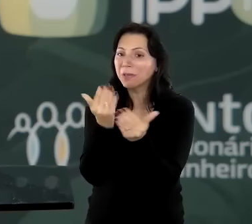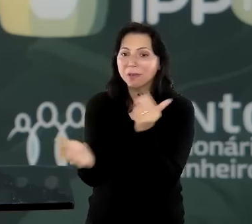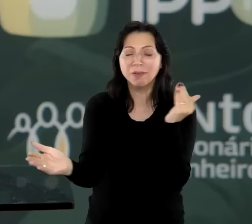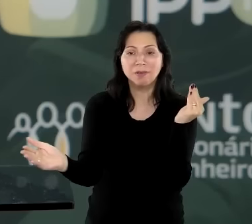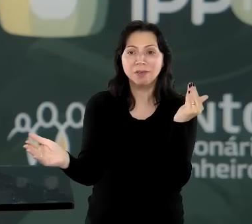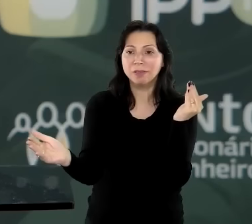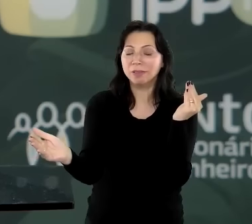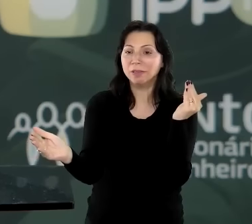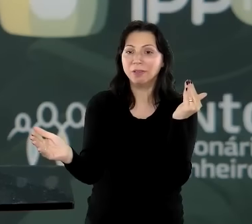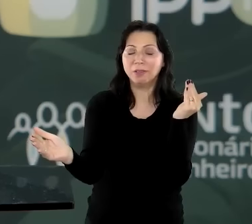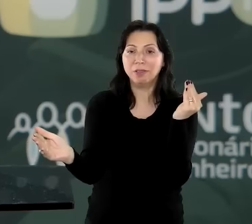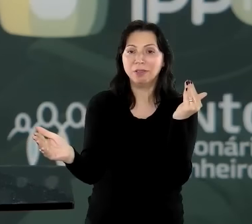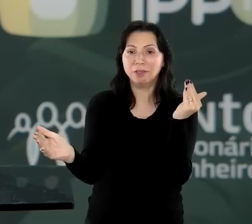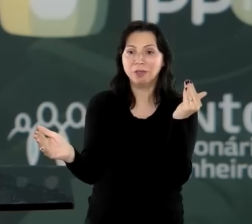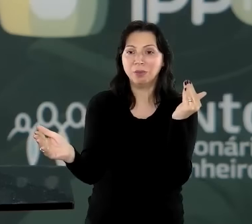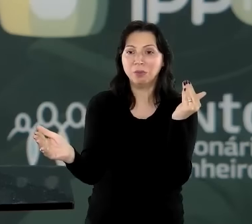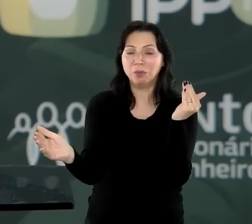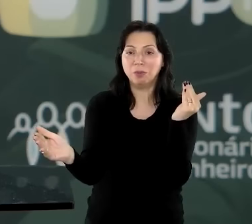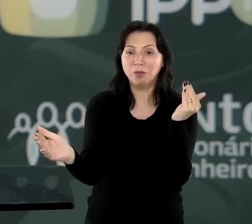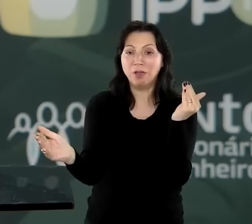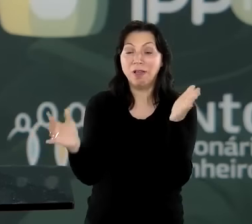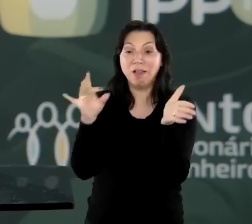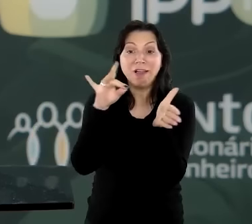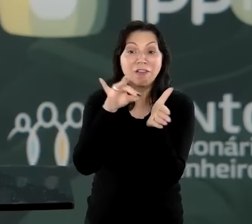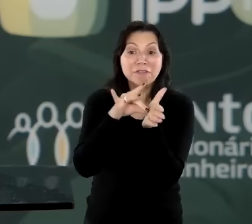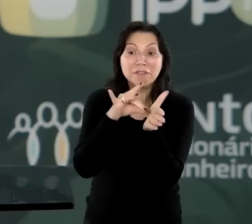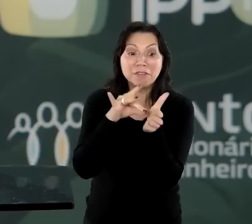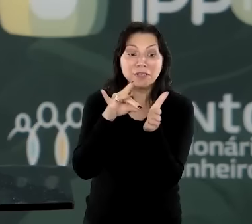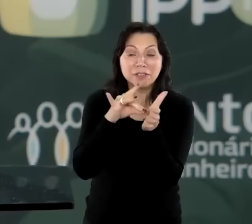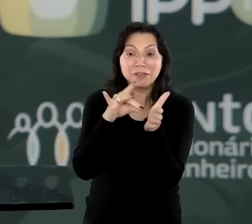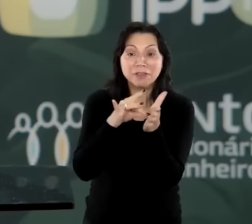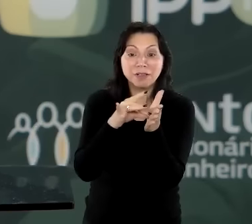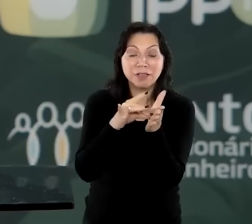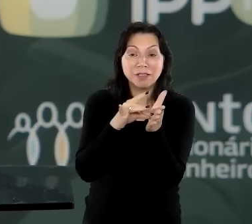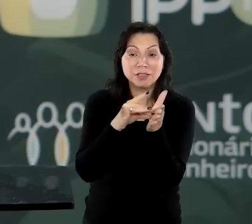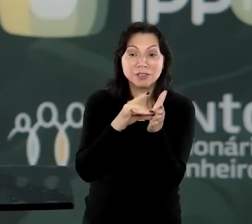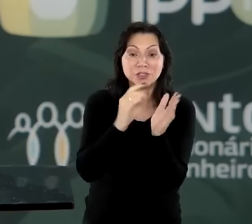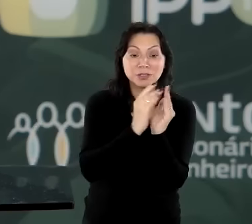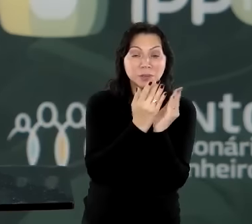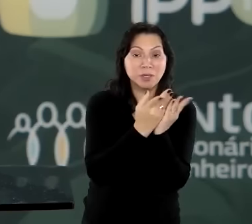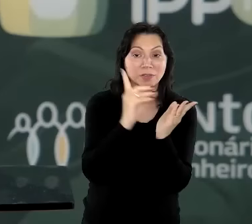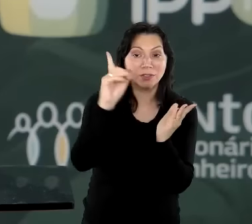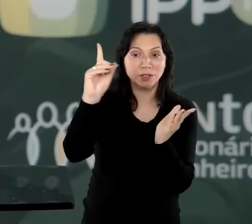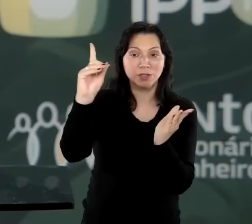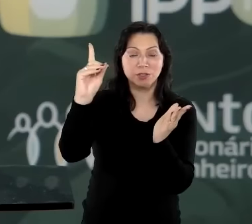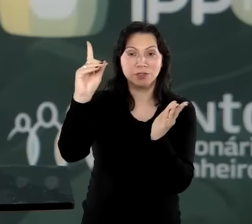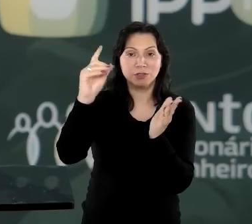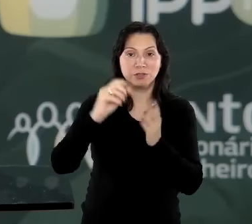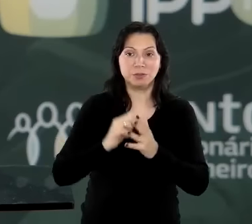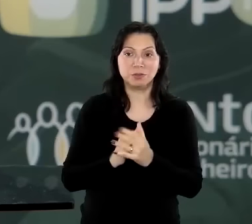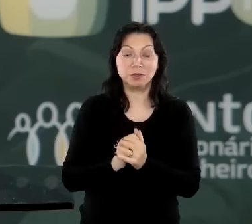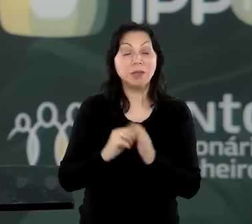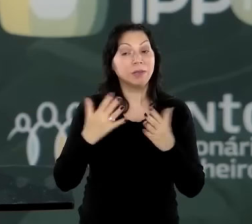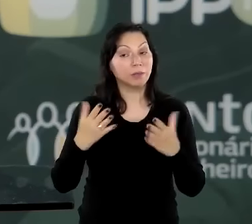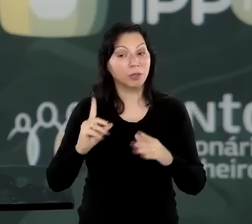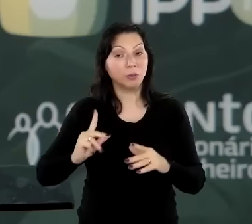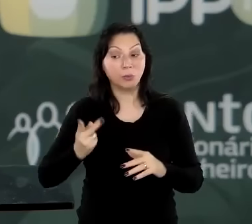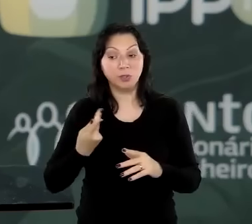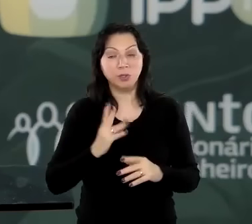a originalidade da integridade, da fidelidade às Escrituras? E aí autor dos Hebreus diz o seguinte: